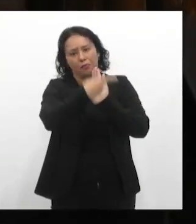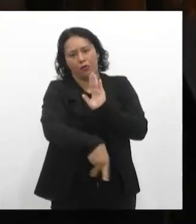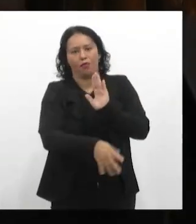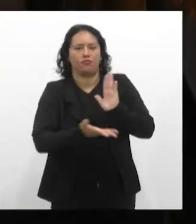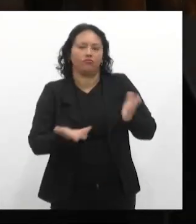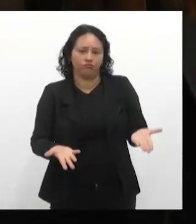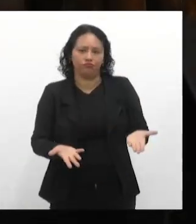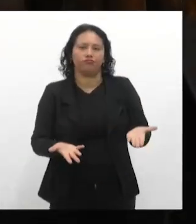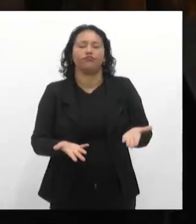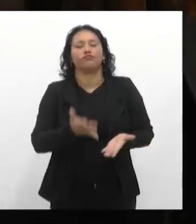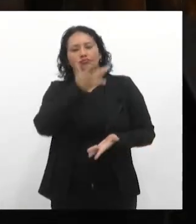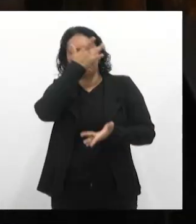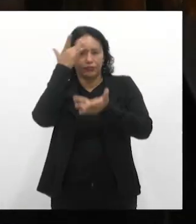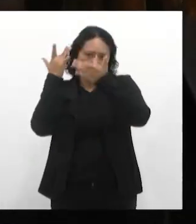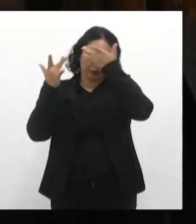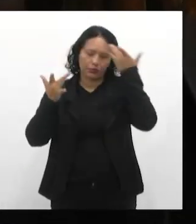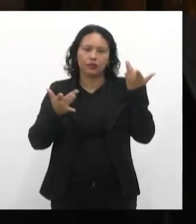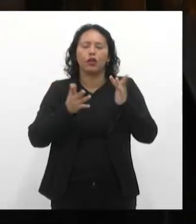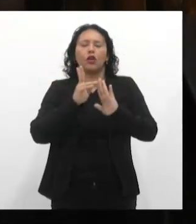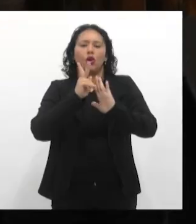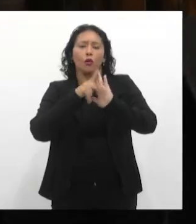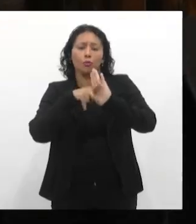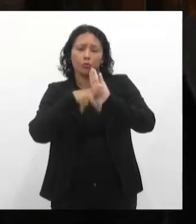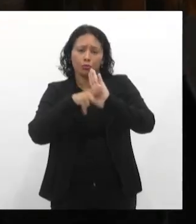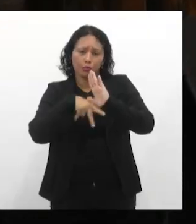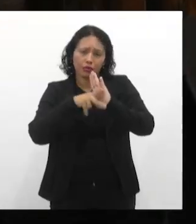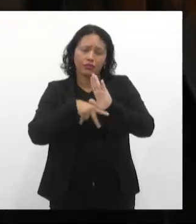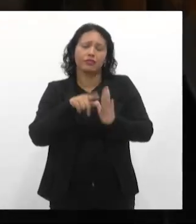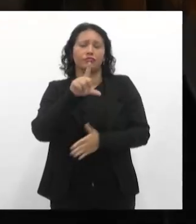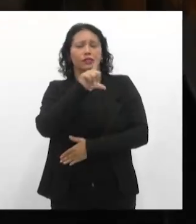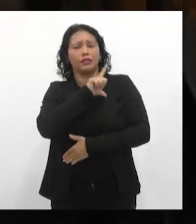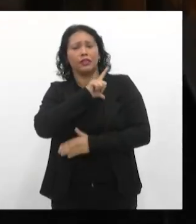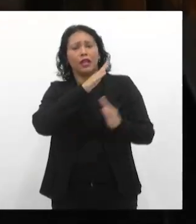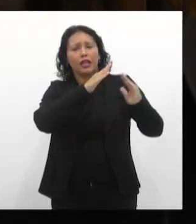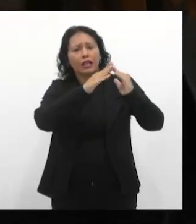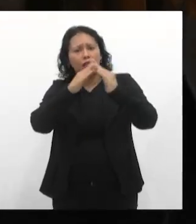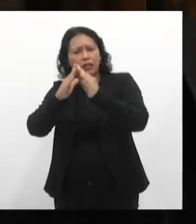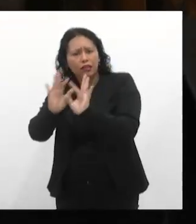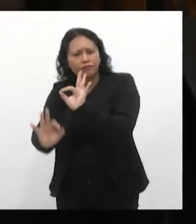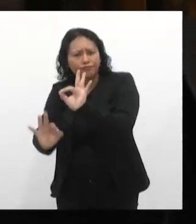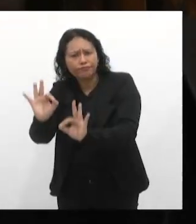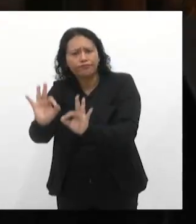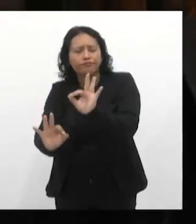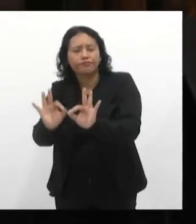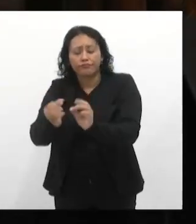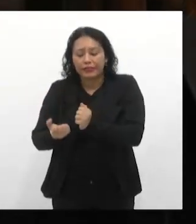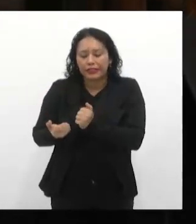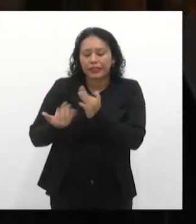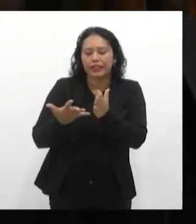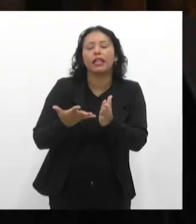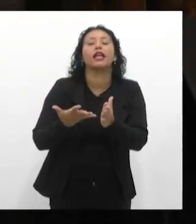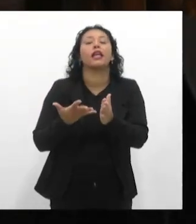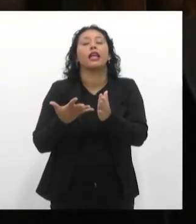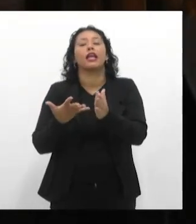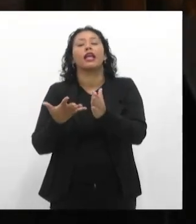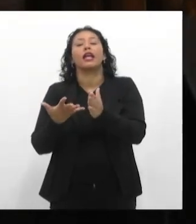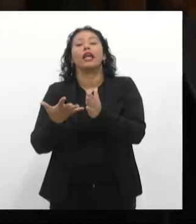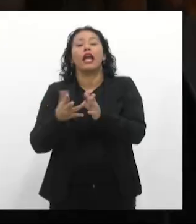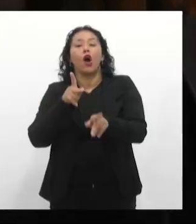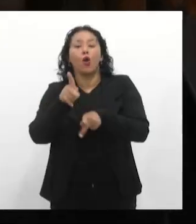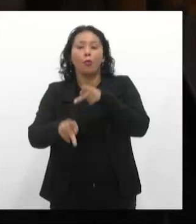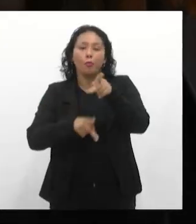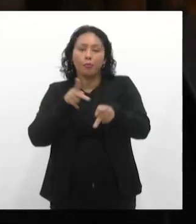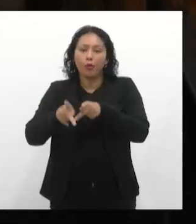a possibilidade de projetos que tenham projetos habitacionais que garantam a população de baixa renda